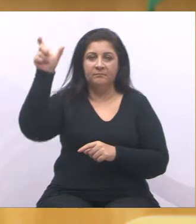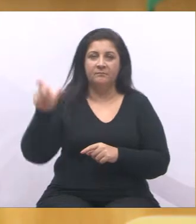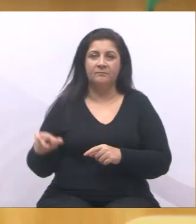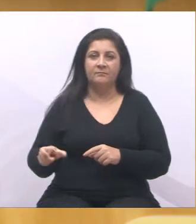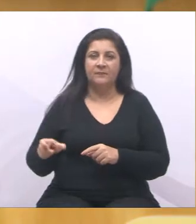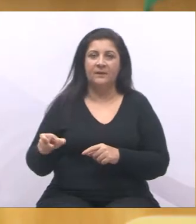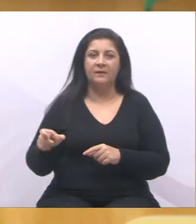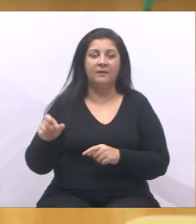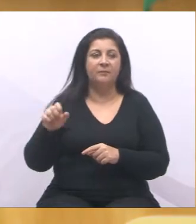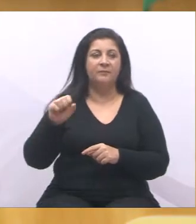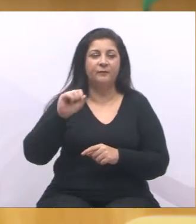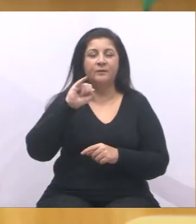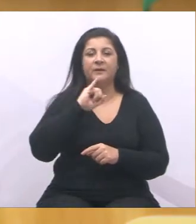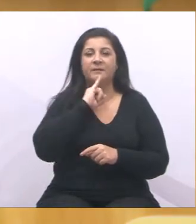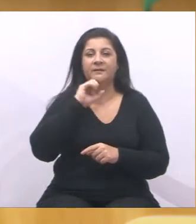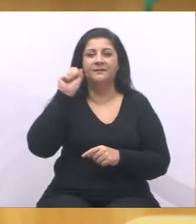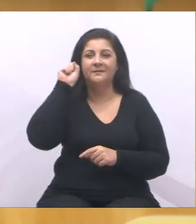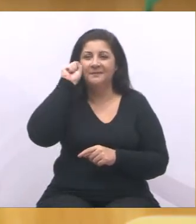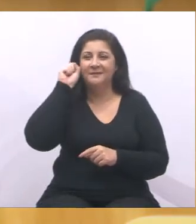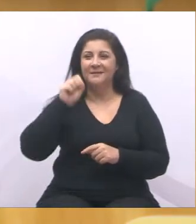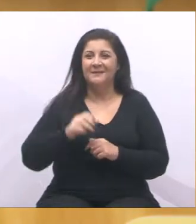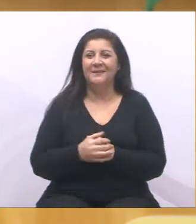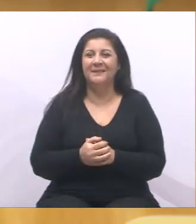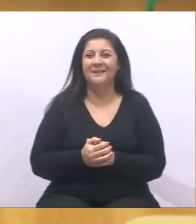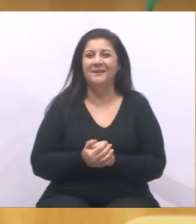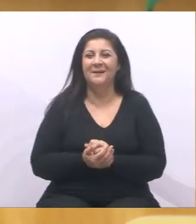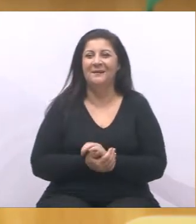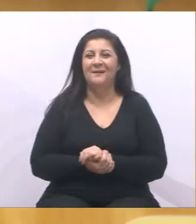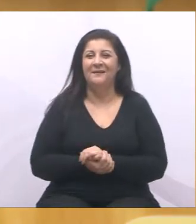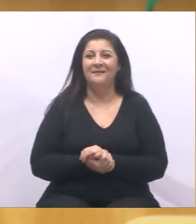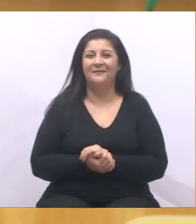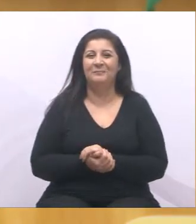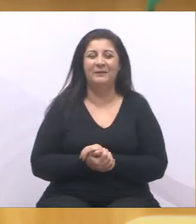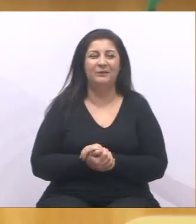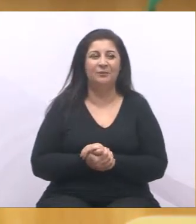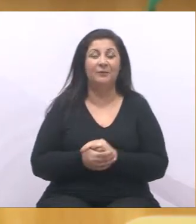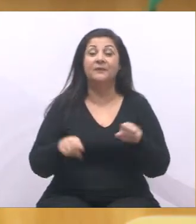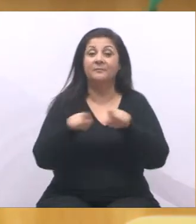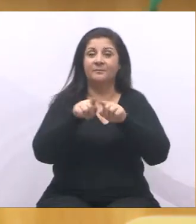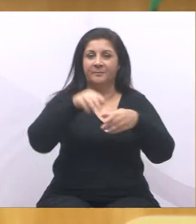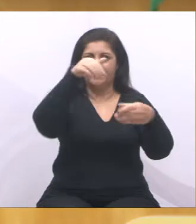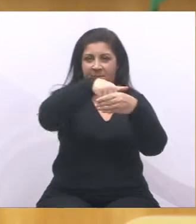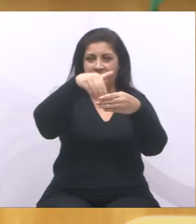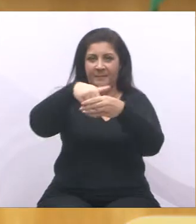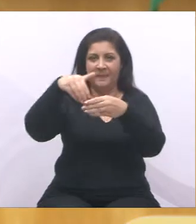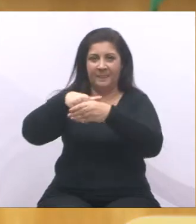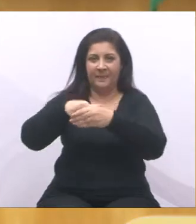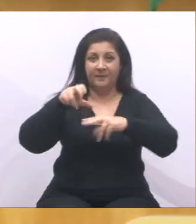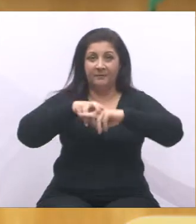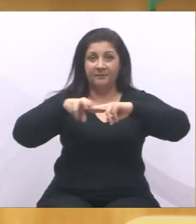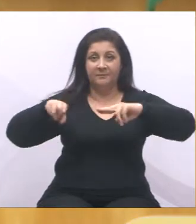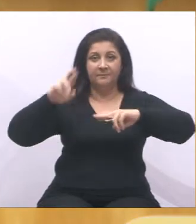E, em seguida, será realizada a eleição da mesa diretora do Legislativo para o biênio